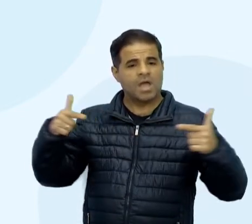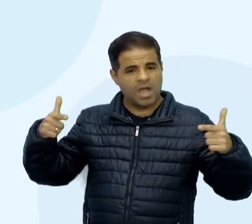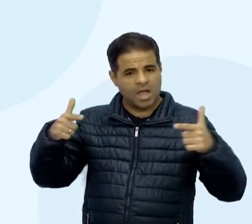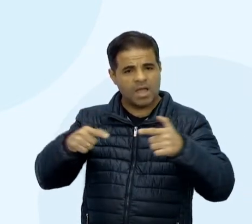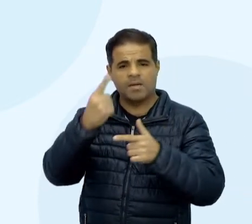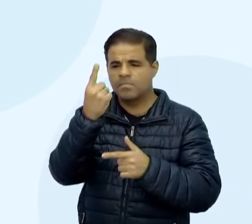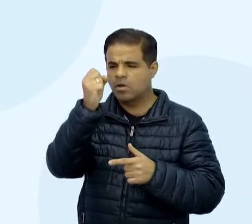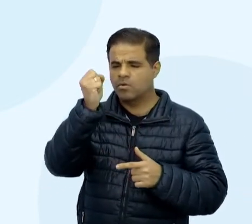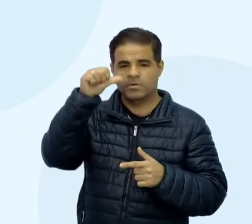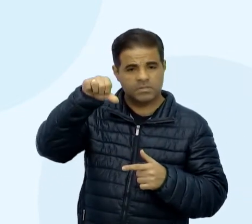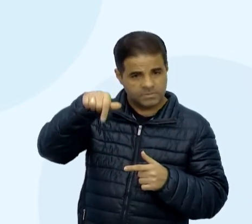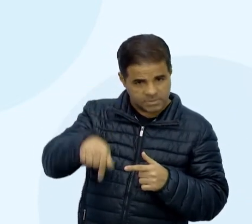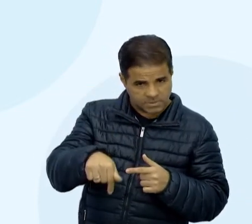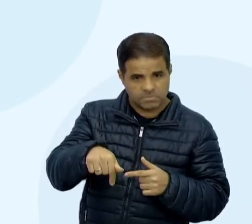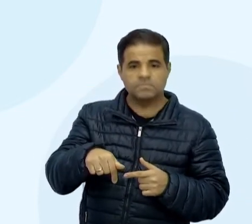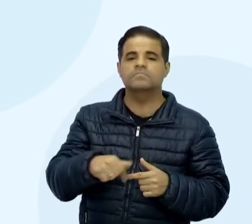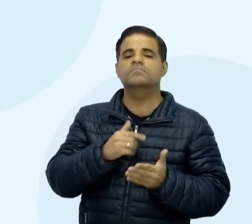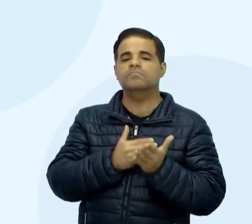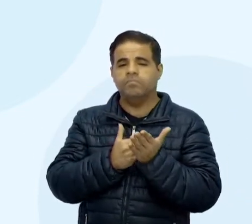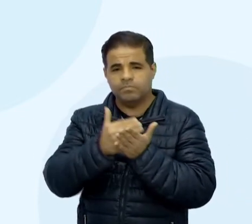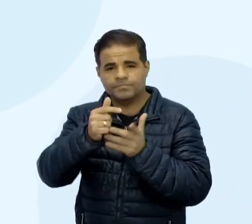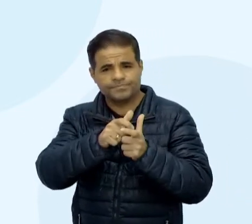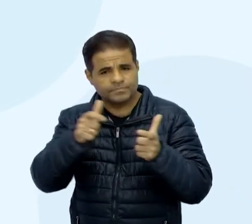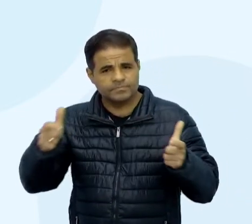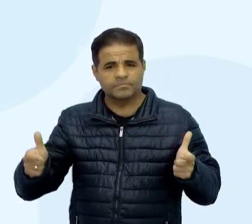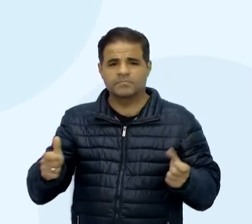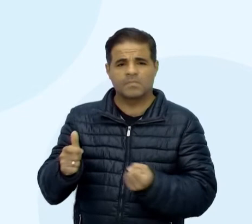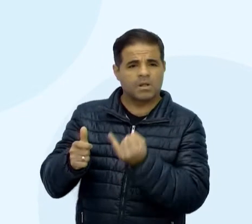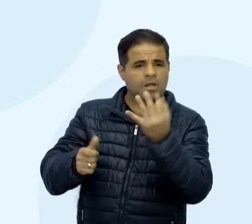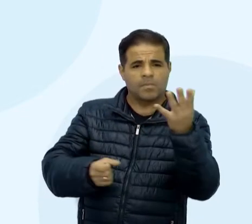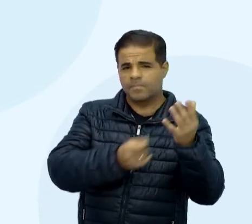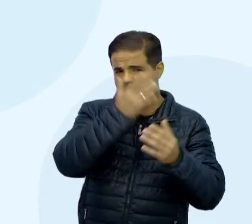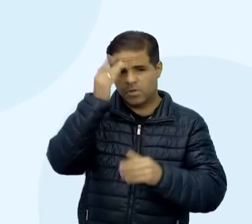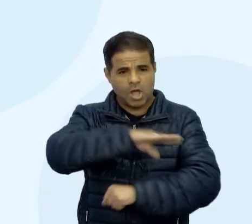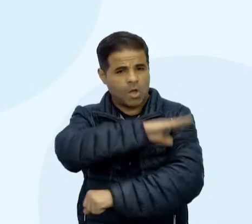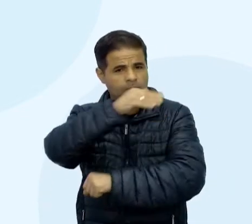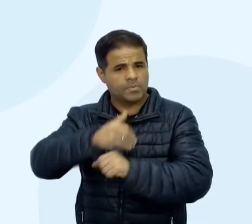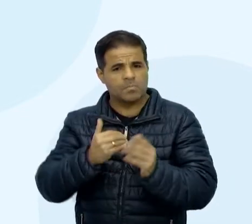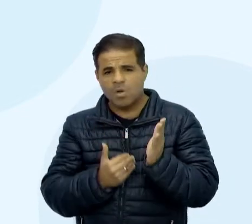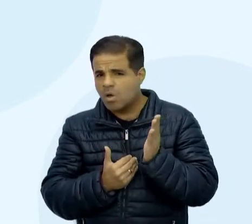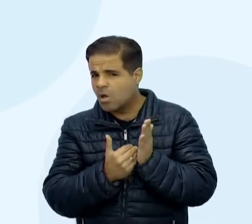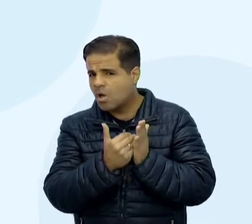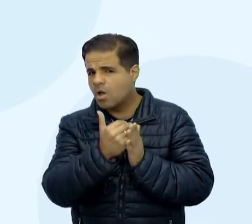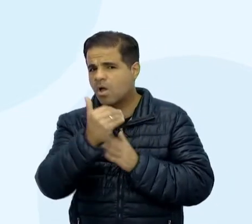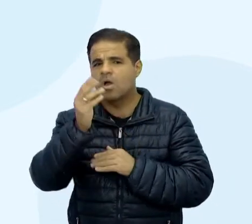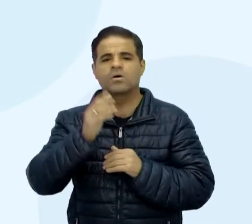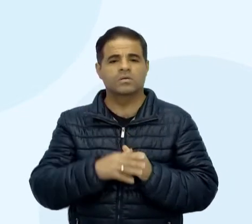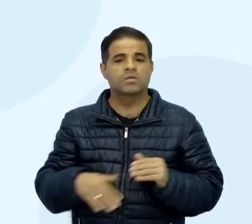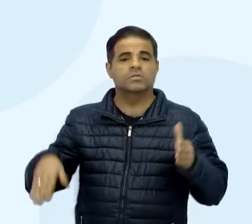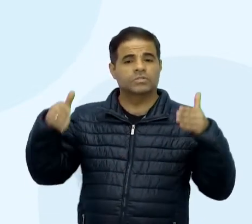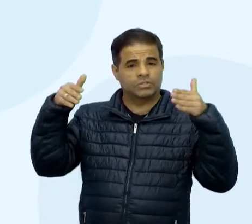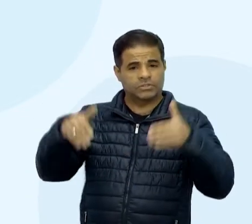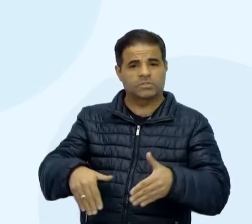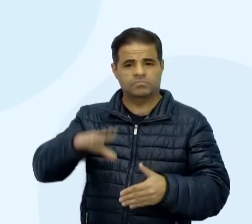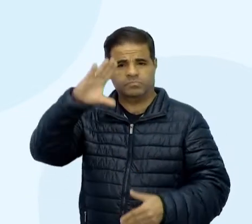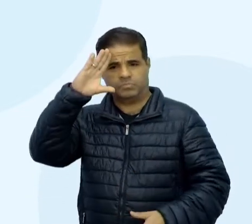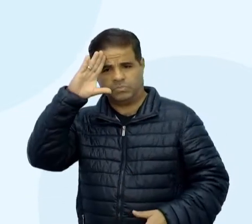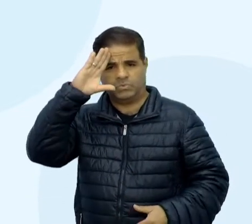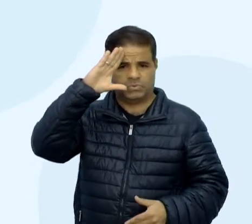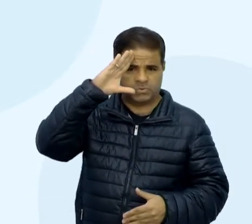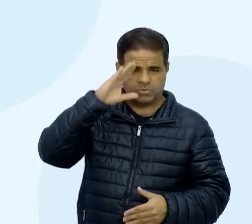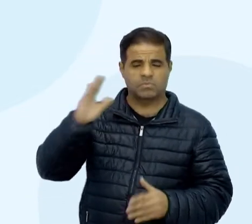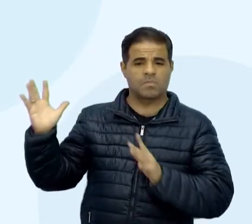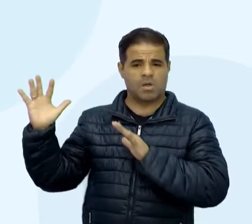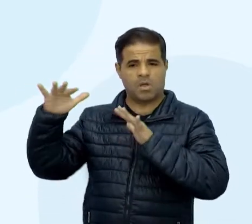em 1897, o crescimento populacional no morro aumentou com a chegada dos soldados